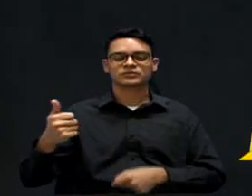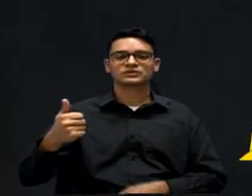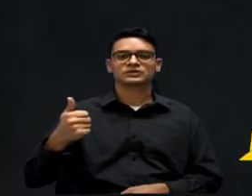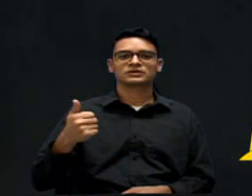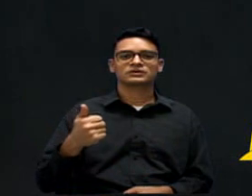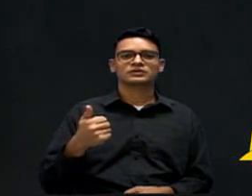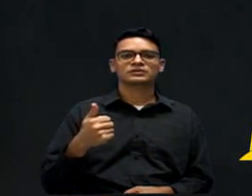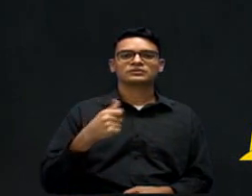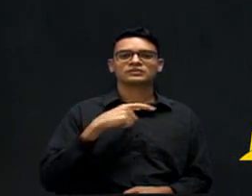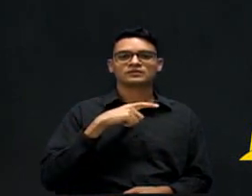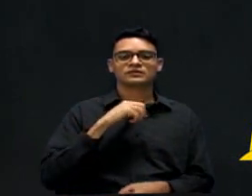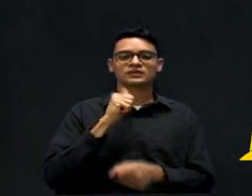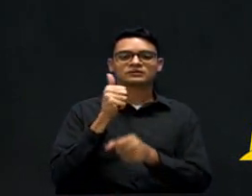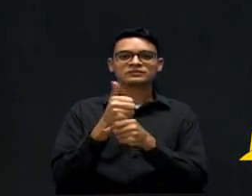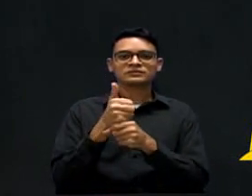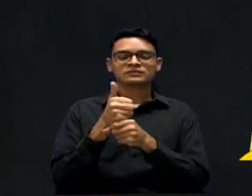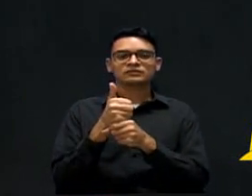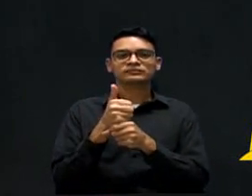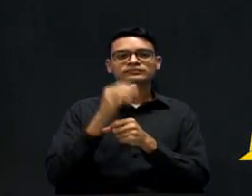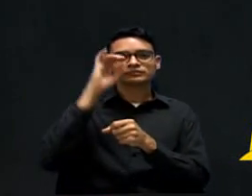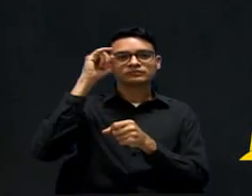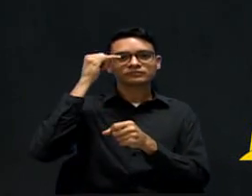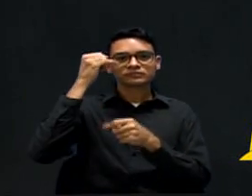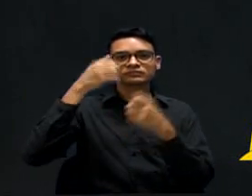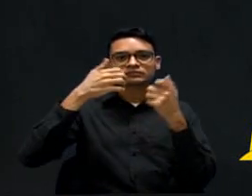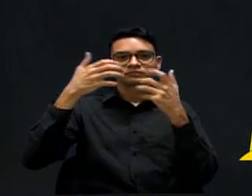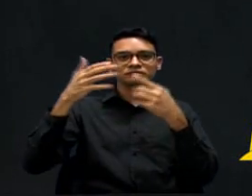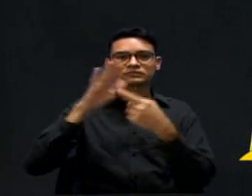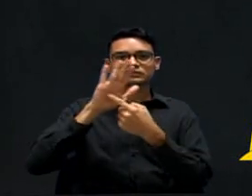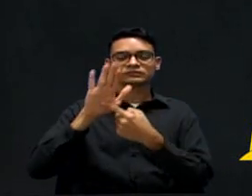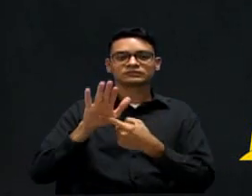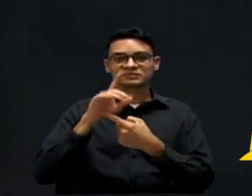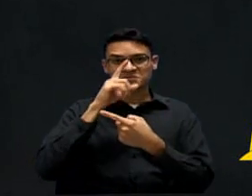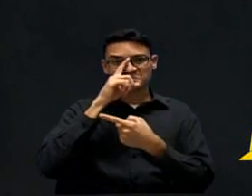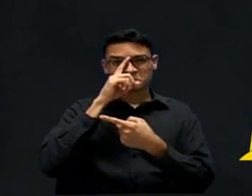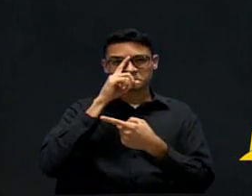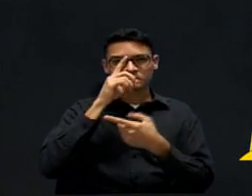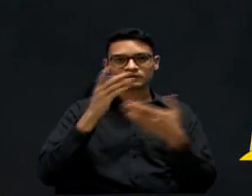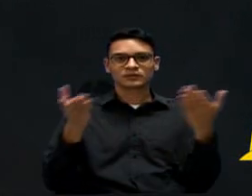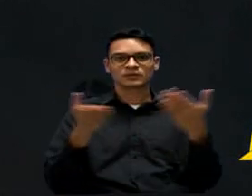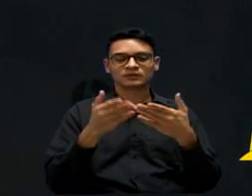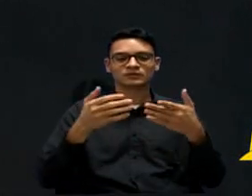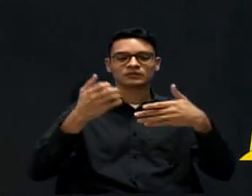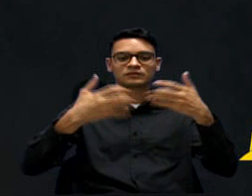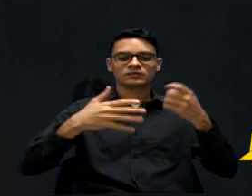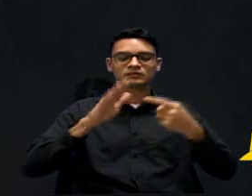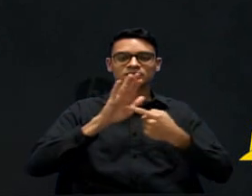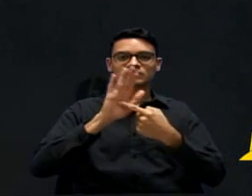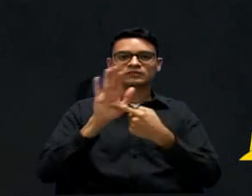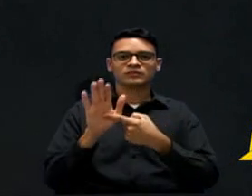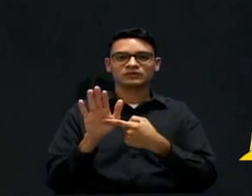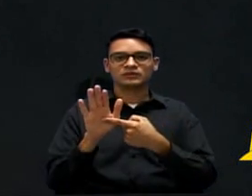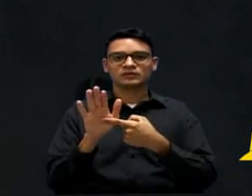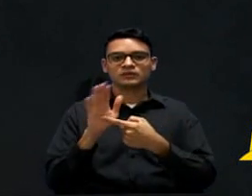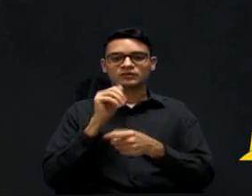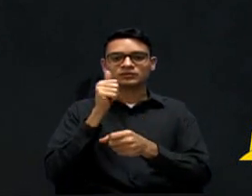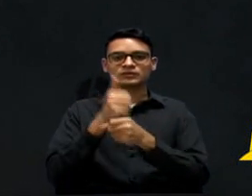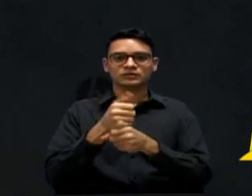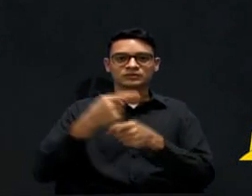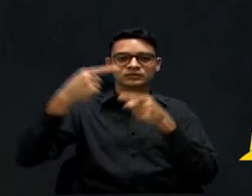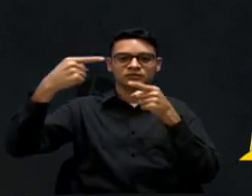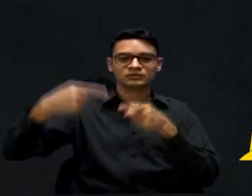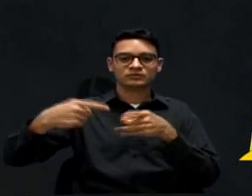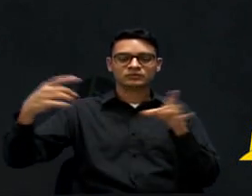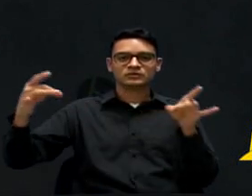Esse foi o substitutivo que o João apresentou, então vamos colocar em discussão o substitutivo. É encerrada